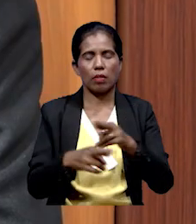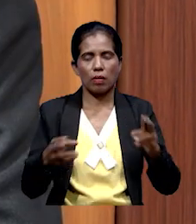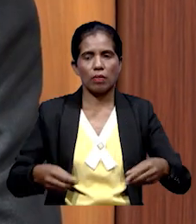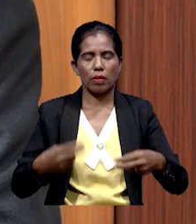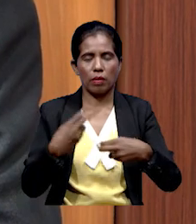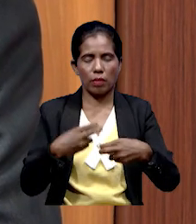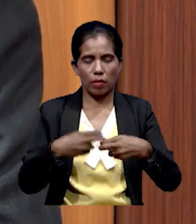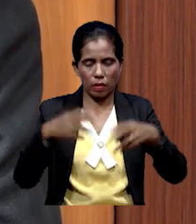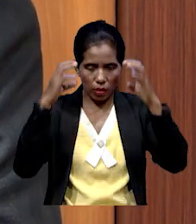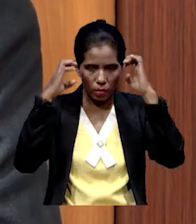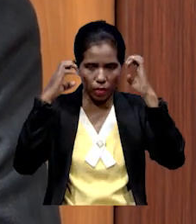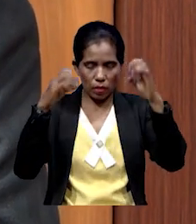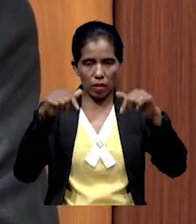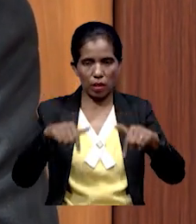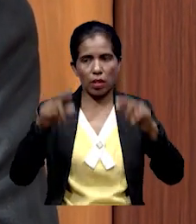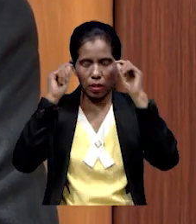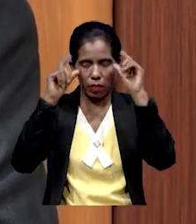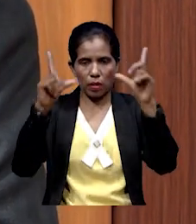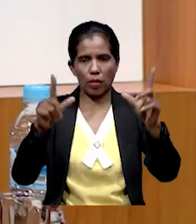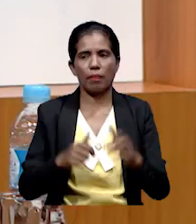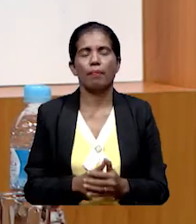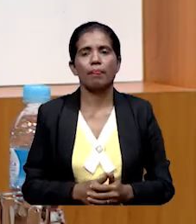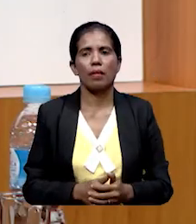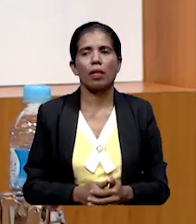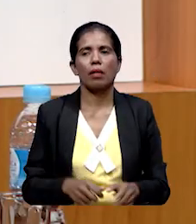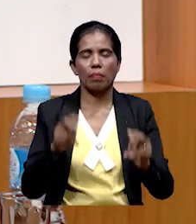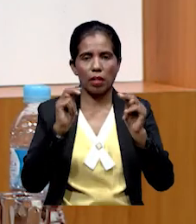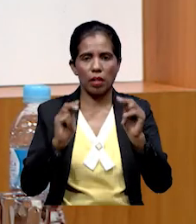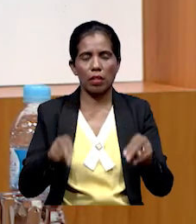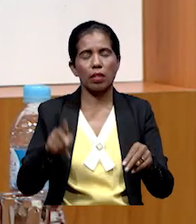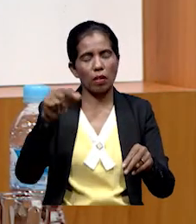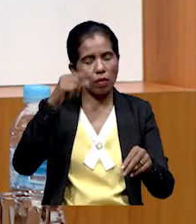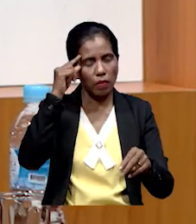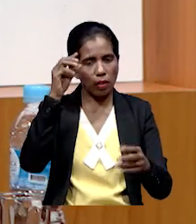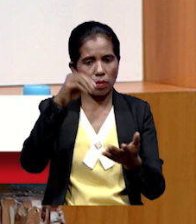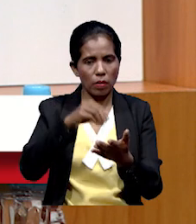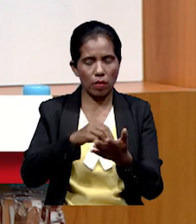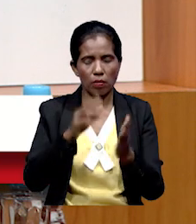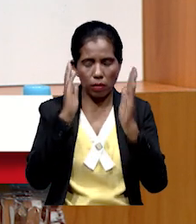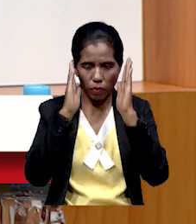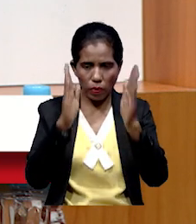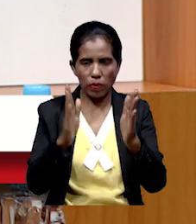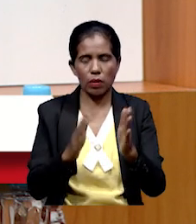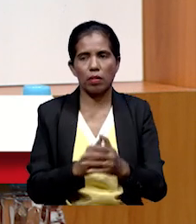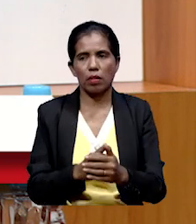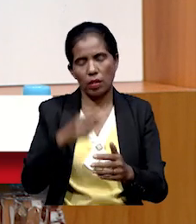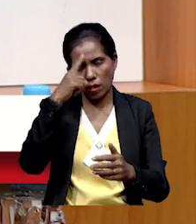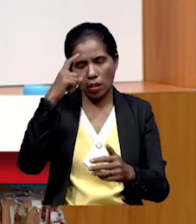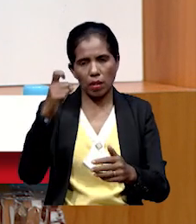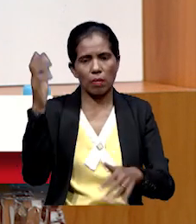impacto da educação em Timor-Leste. Precisa governo tal matar uma seriedade. Também, assunto